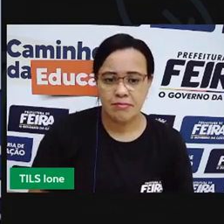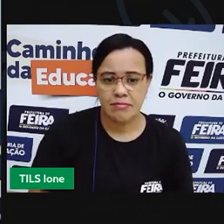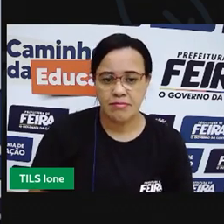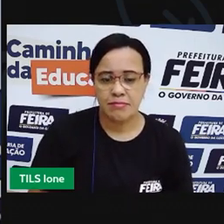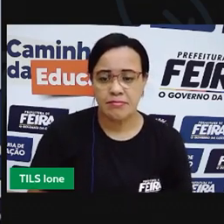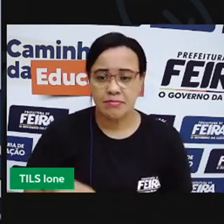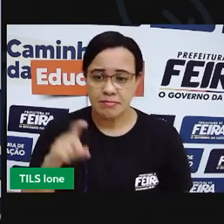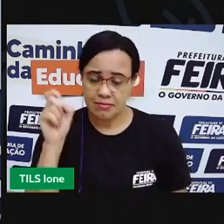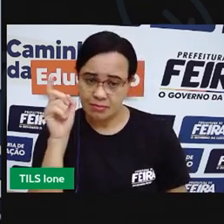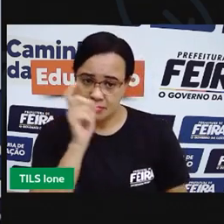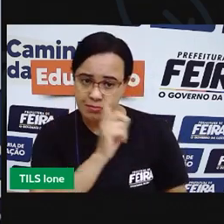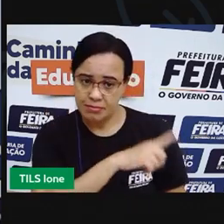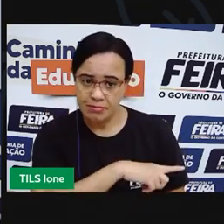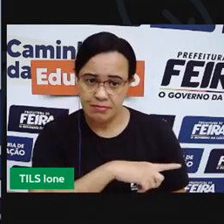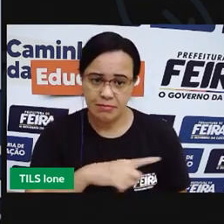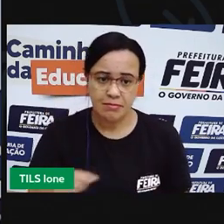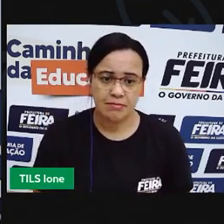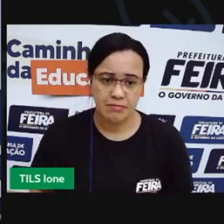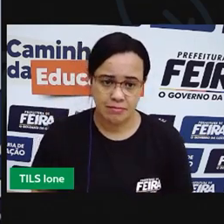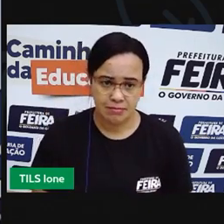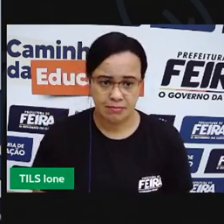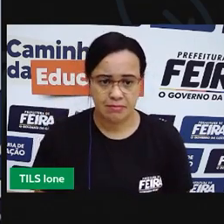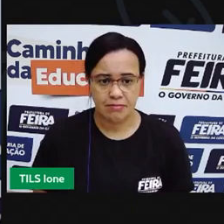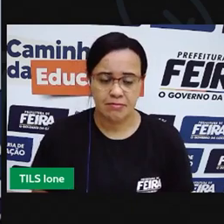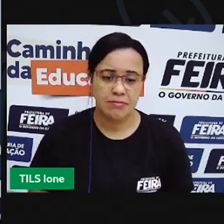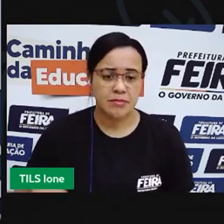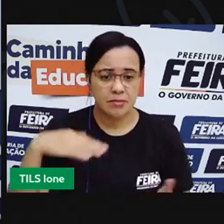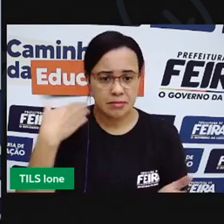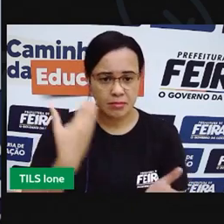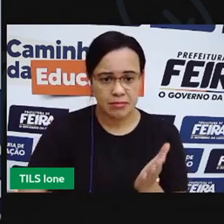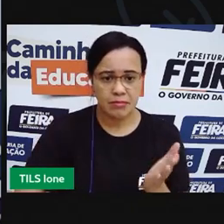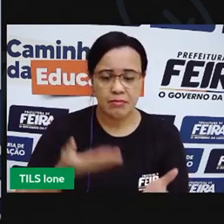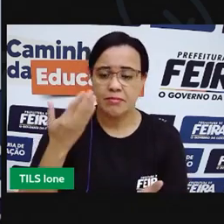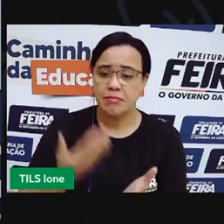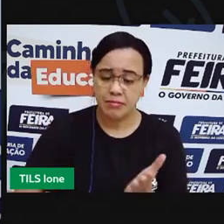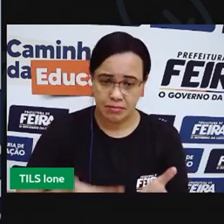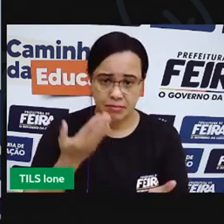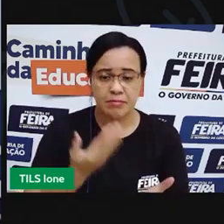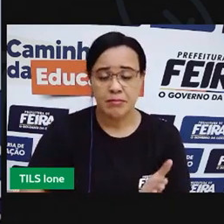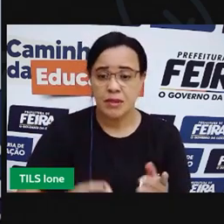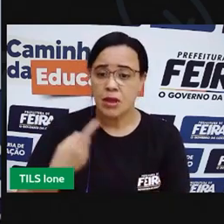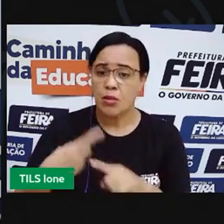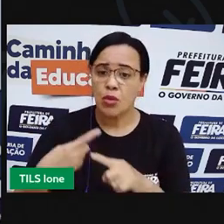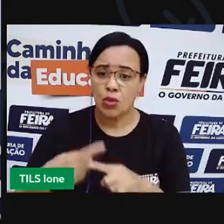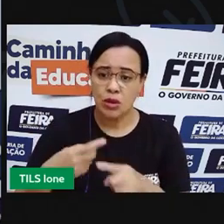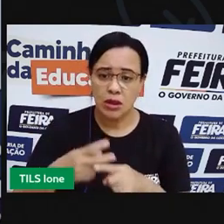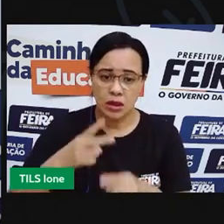aparelhos sonoros e acabam perdendo, porque eles são apreendidos na fiscalização.